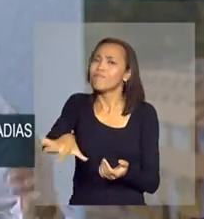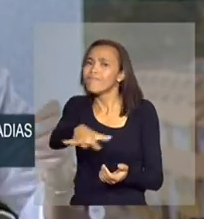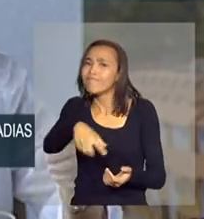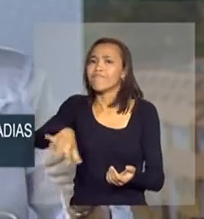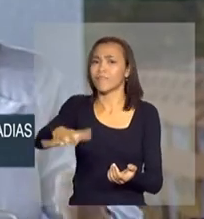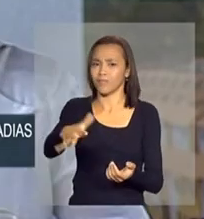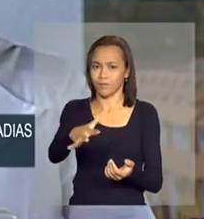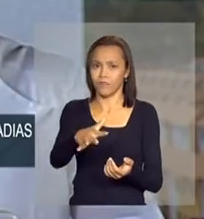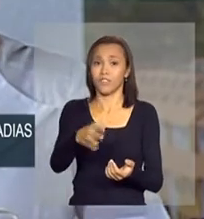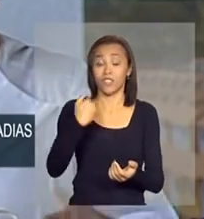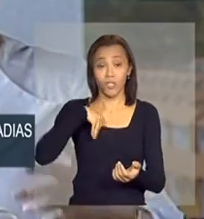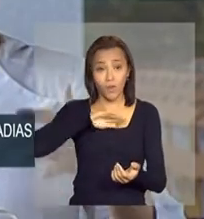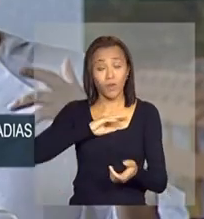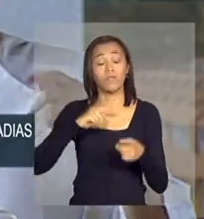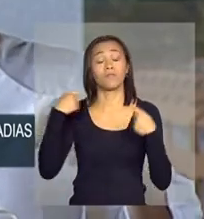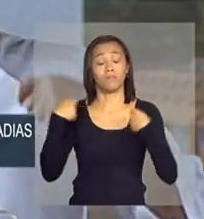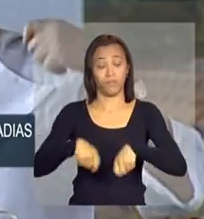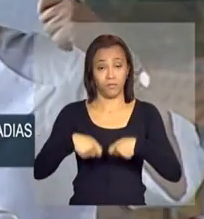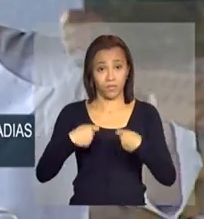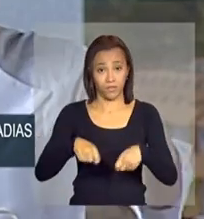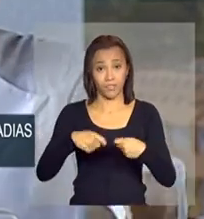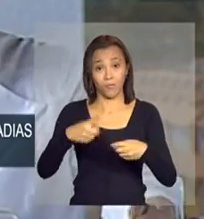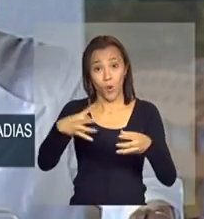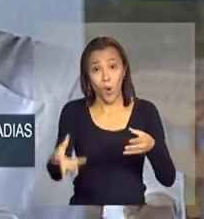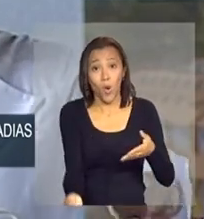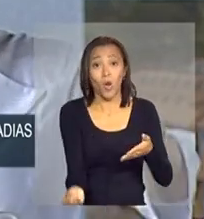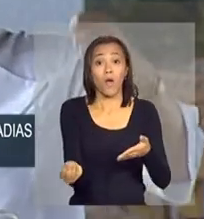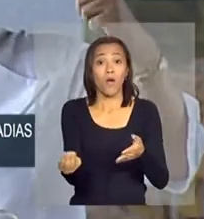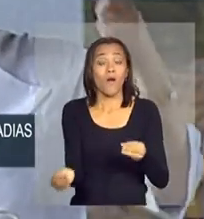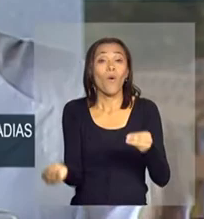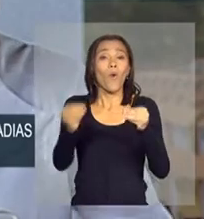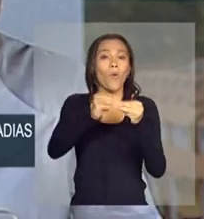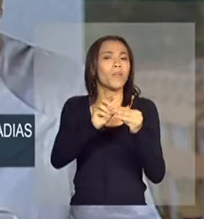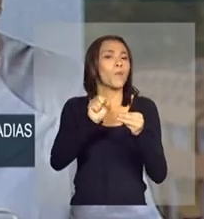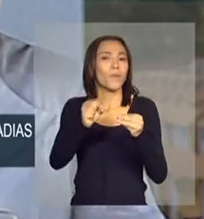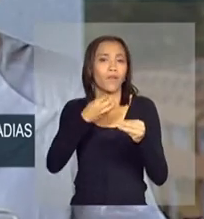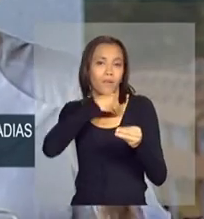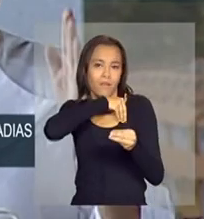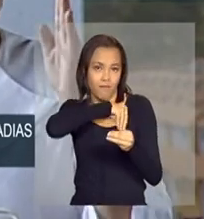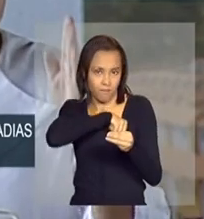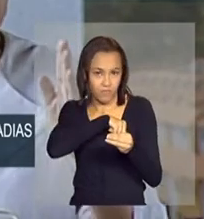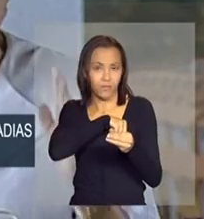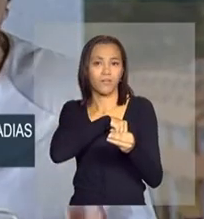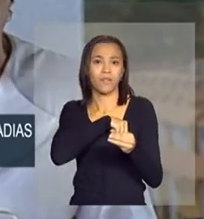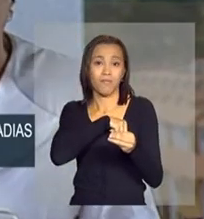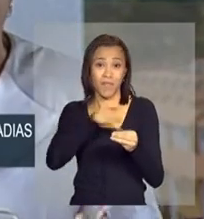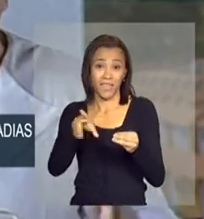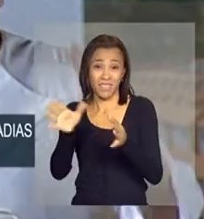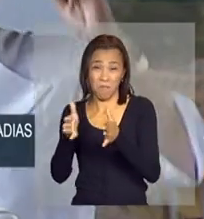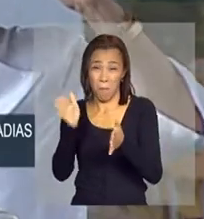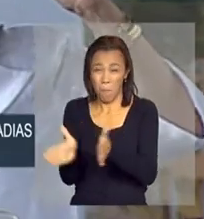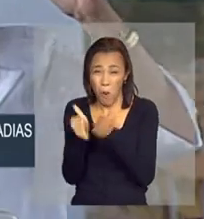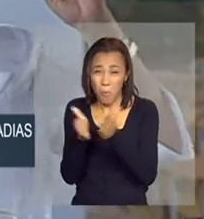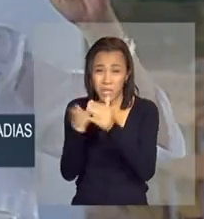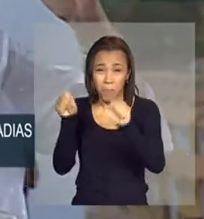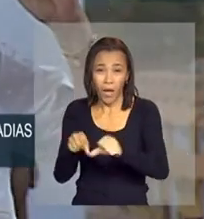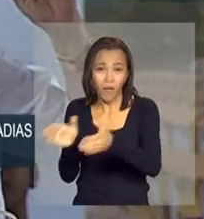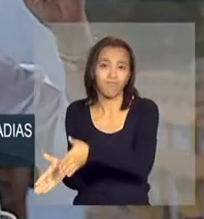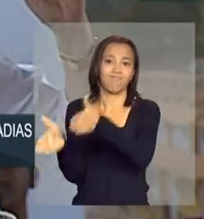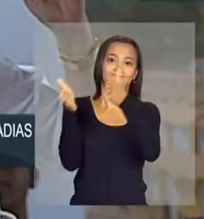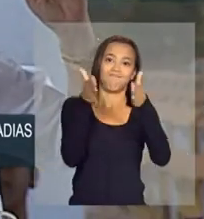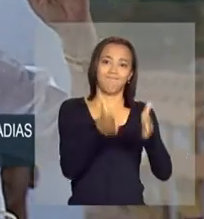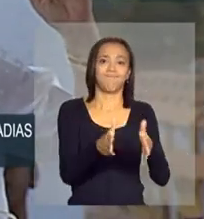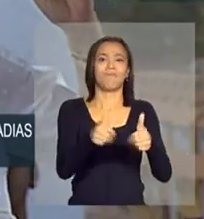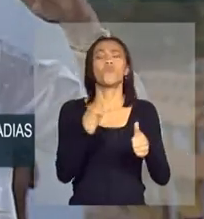e nós temos de completar a renda para que eles saiam da extrema pobreza que que é